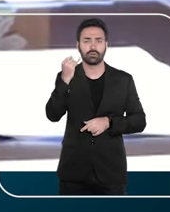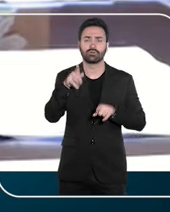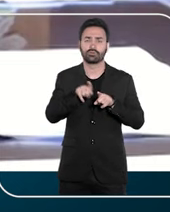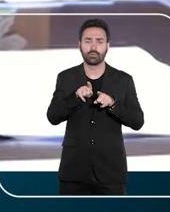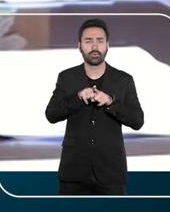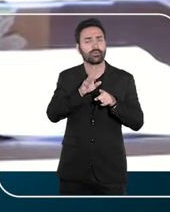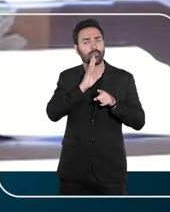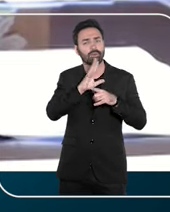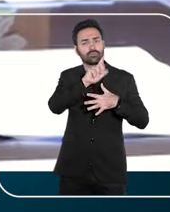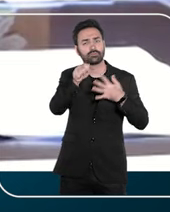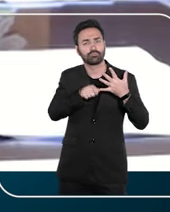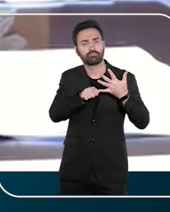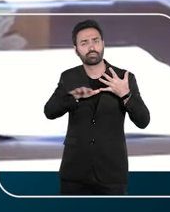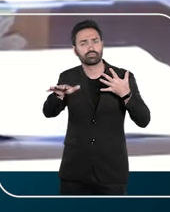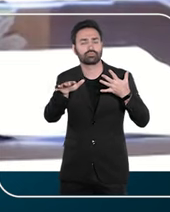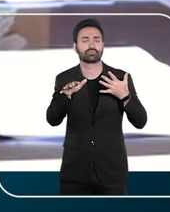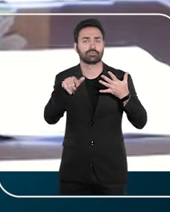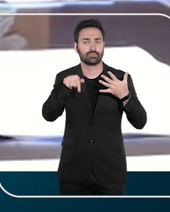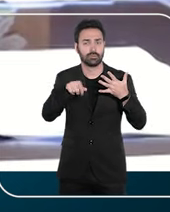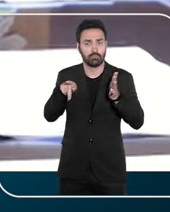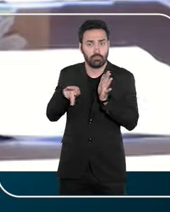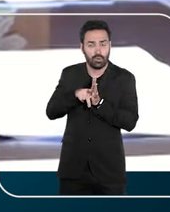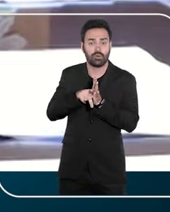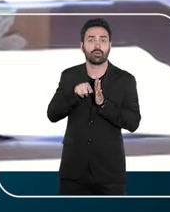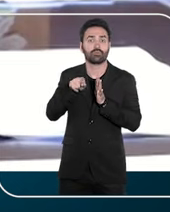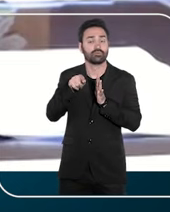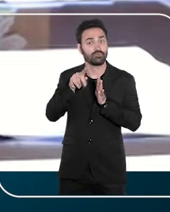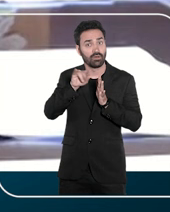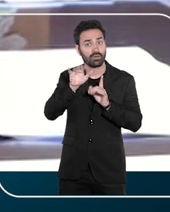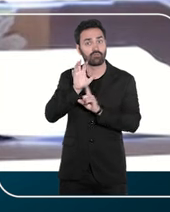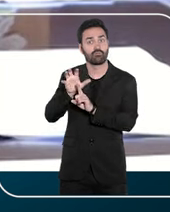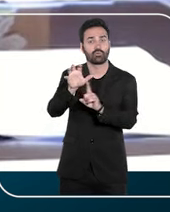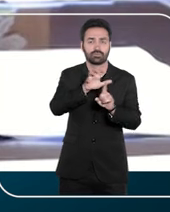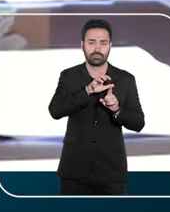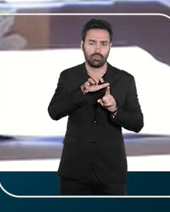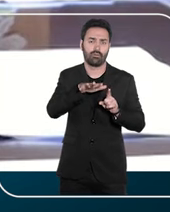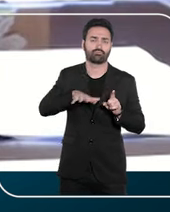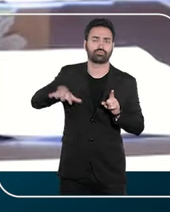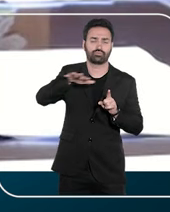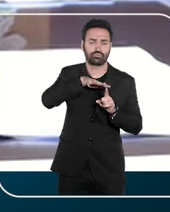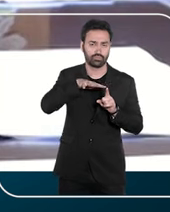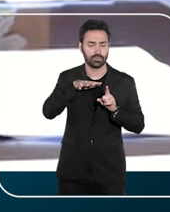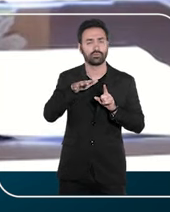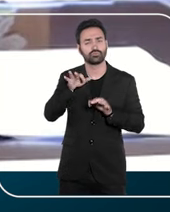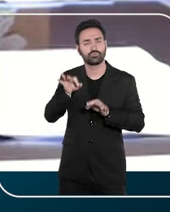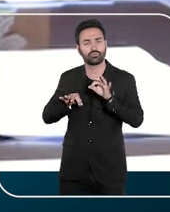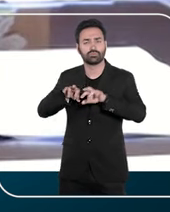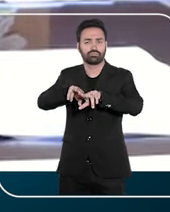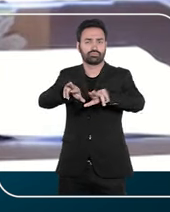os seus reflexos no mundo jurídico brasileiro. Então, para nós,